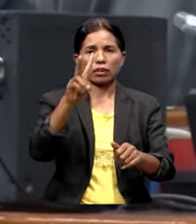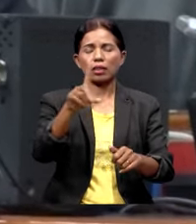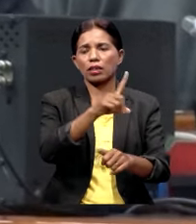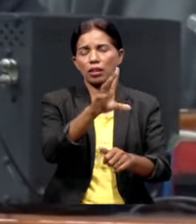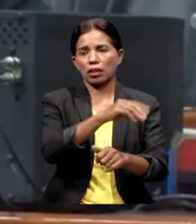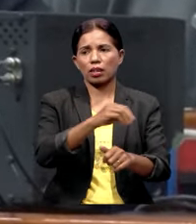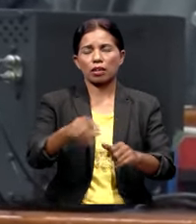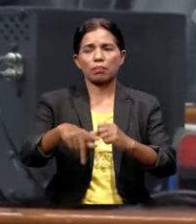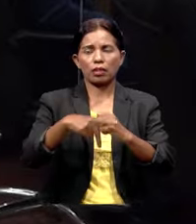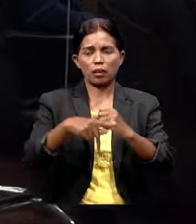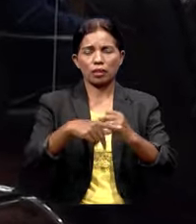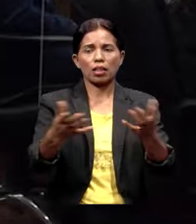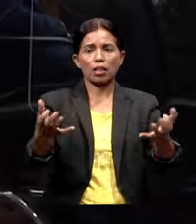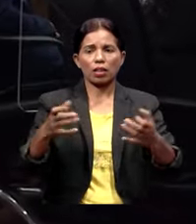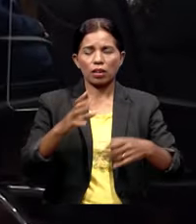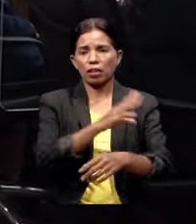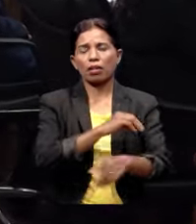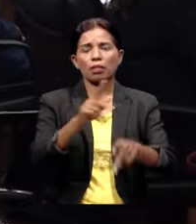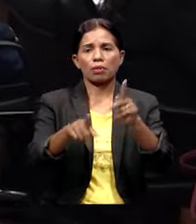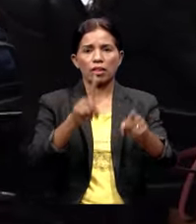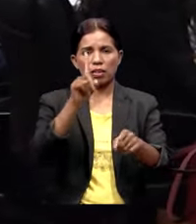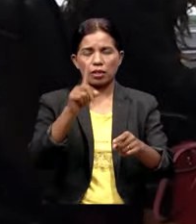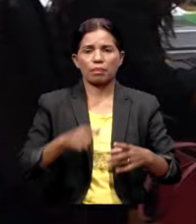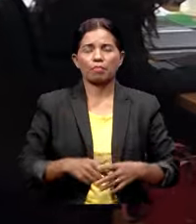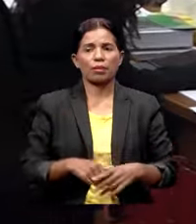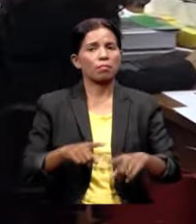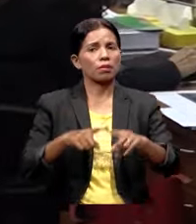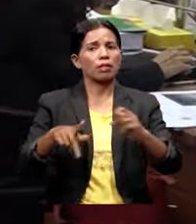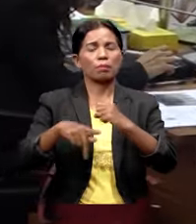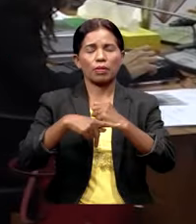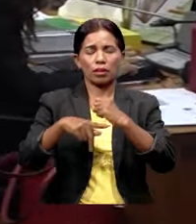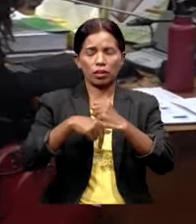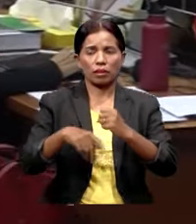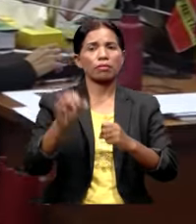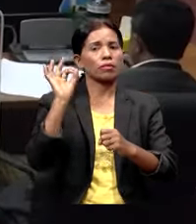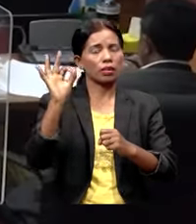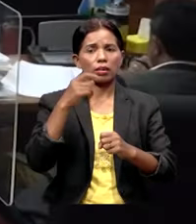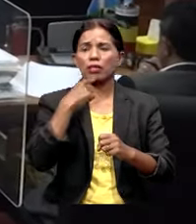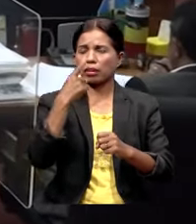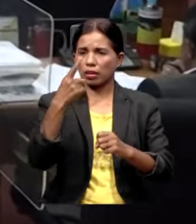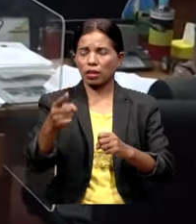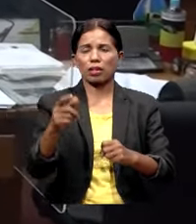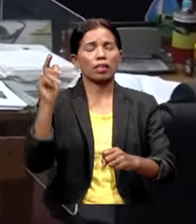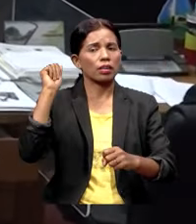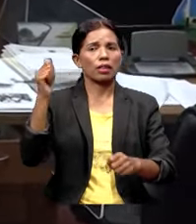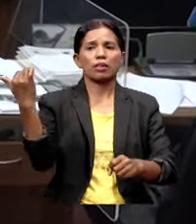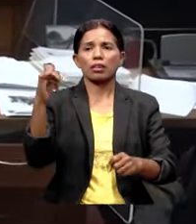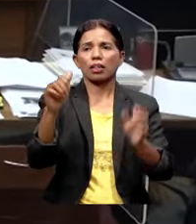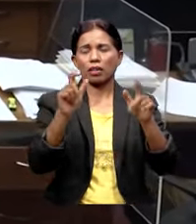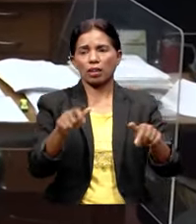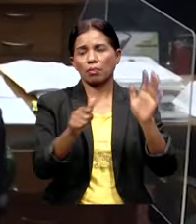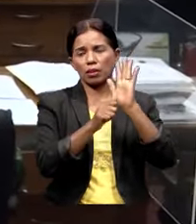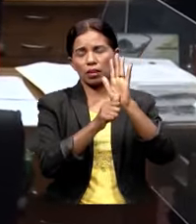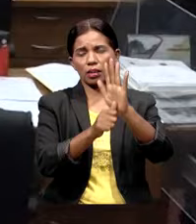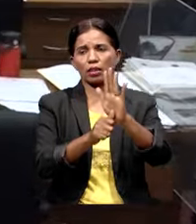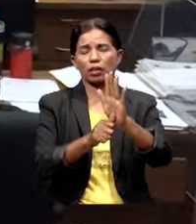oposição, a cara que avança de to candidato na ida. Mas bem, bancada oposição, Fretlin declara, candidato Cirane tem que apresentar e a plenária,